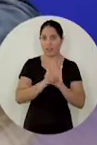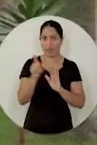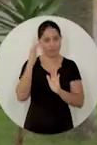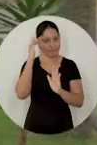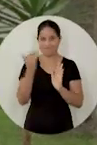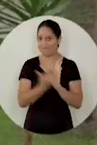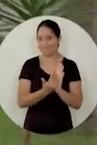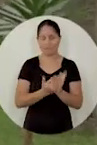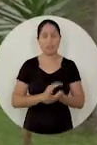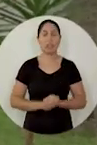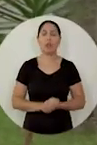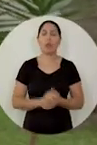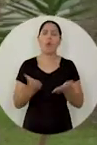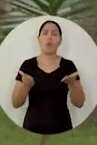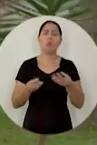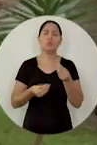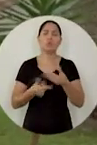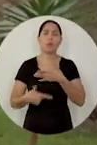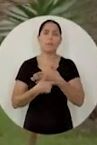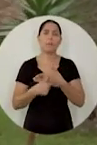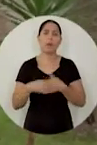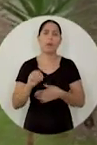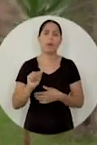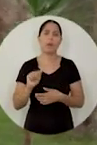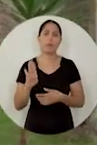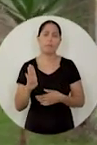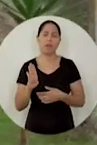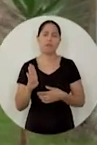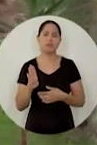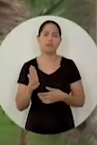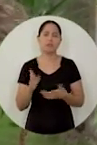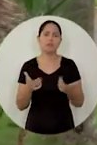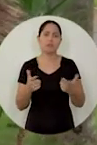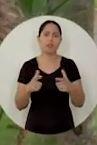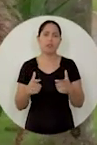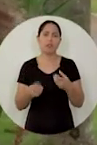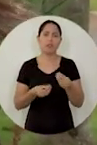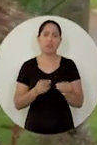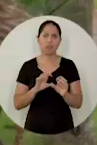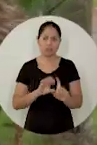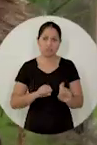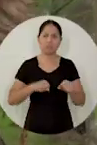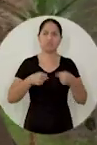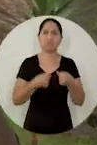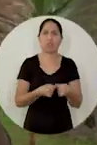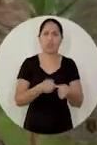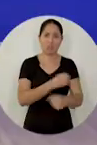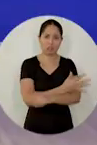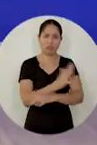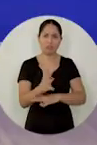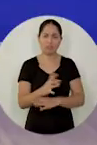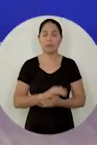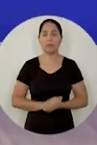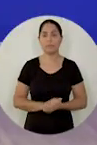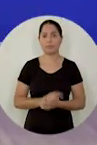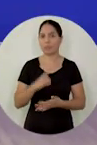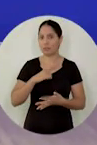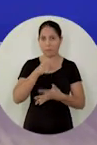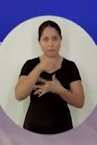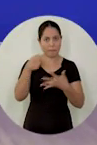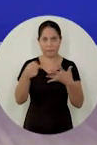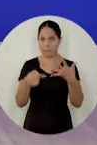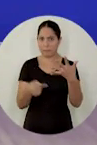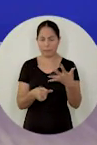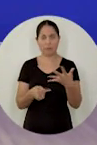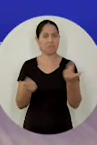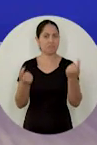das leis. Hoje, qual o papel que a Ordem dos Advogados do Brasil desenvolve para a advocacia que defende o tema ambiental? E demais atividades